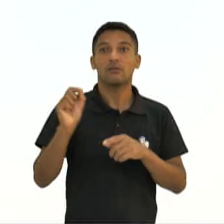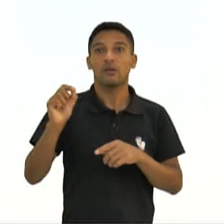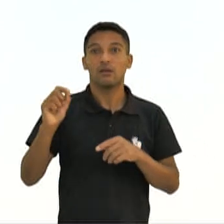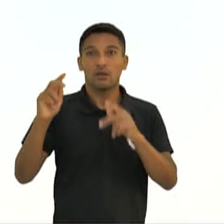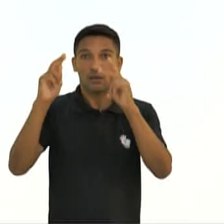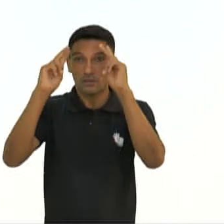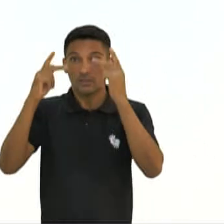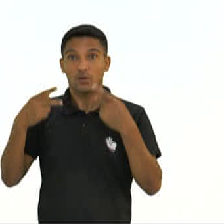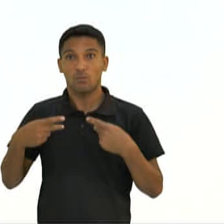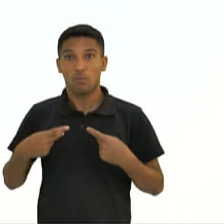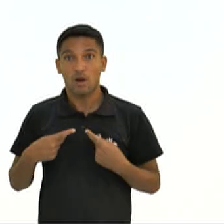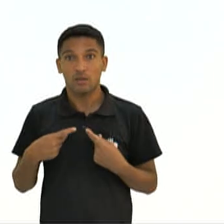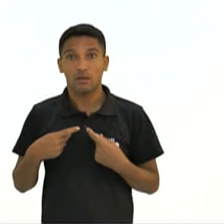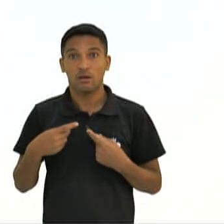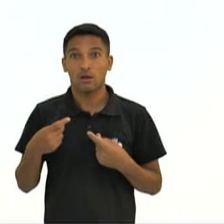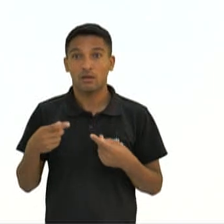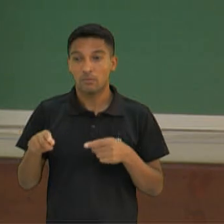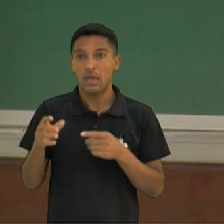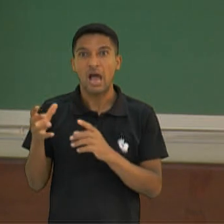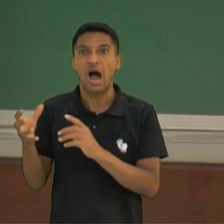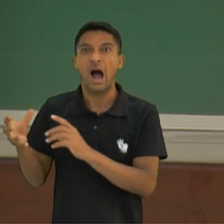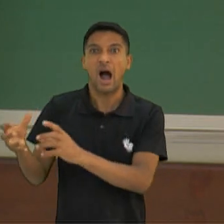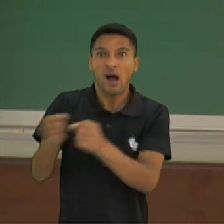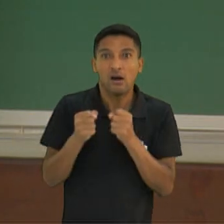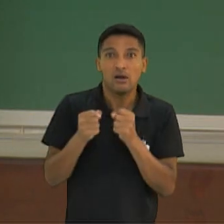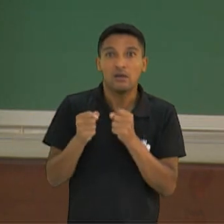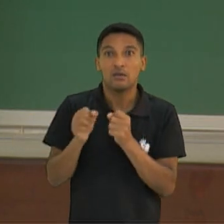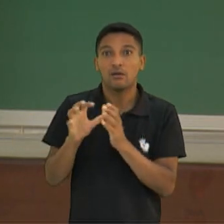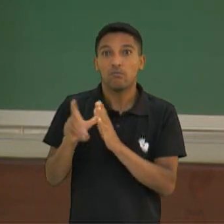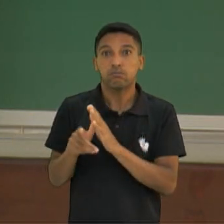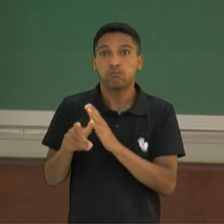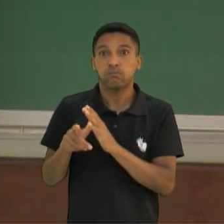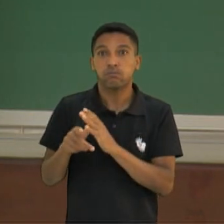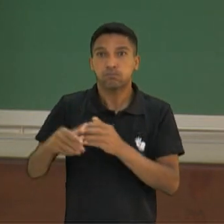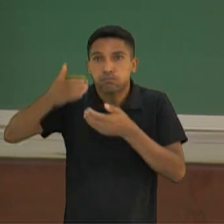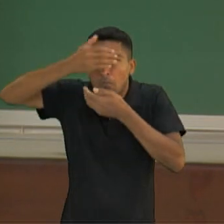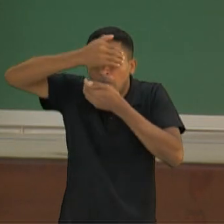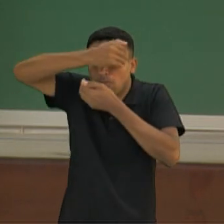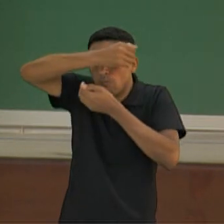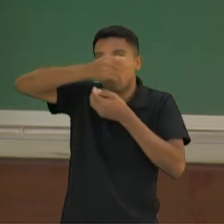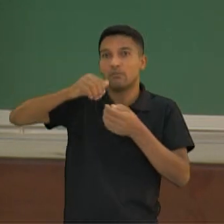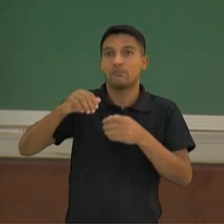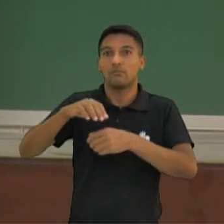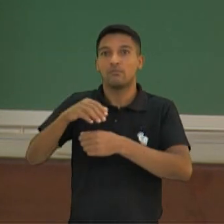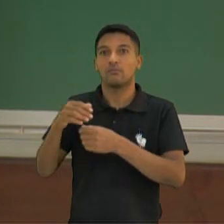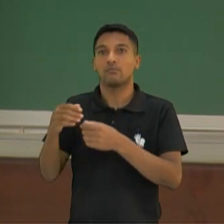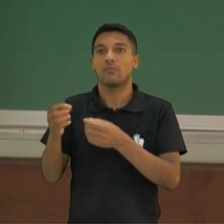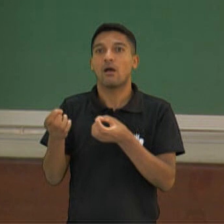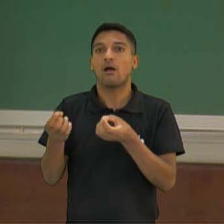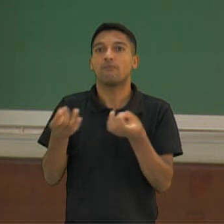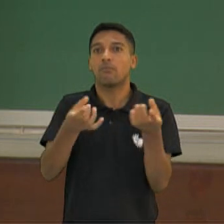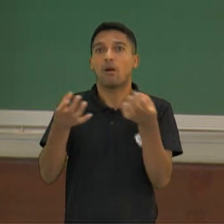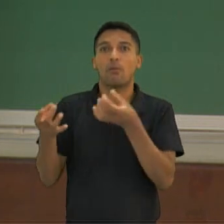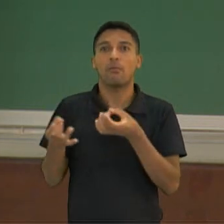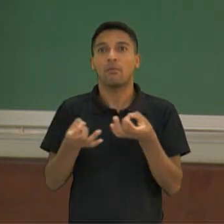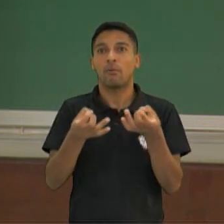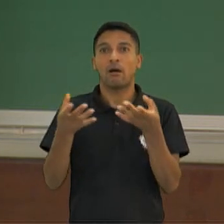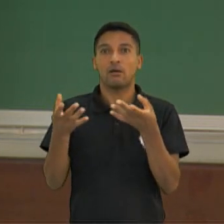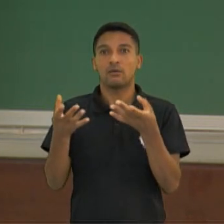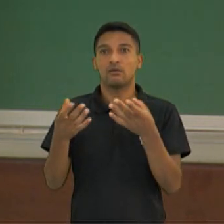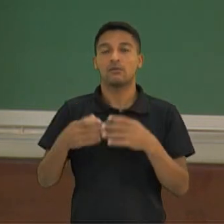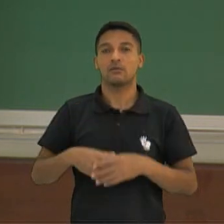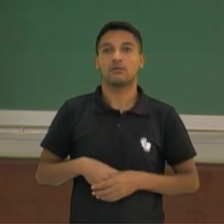nos cidadãos, pela presença desses marginais, desses criminosos, né? Pessoas do crime organizado, mais uma vez,